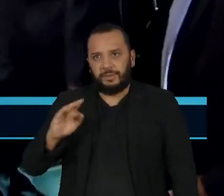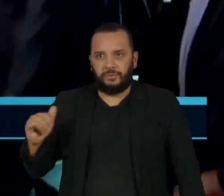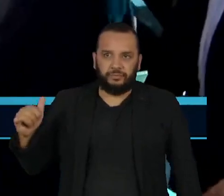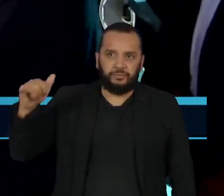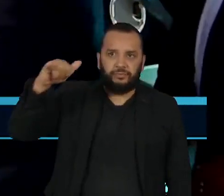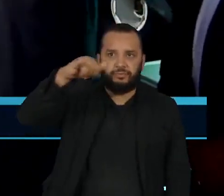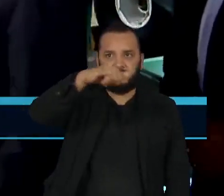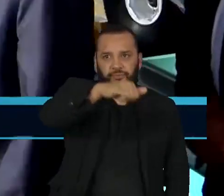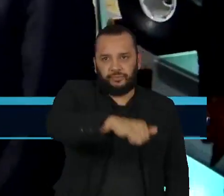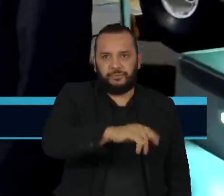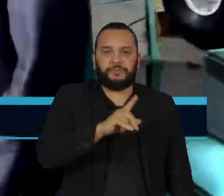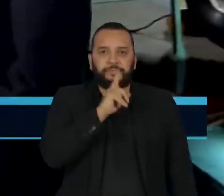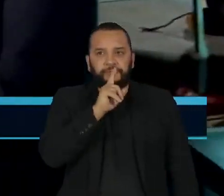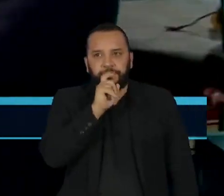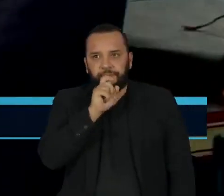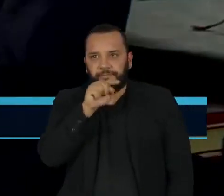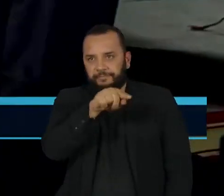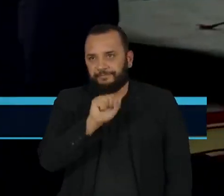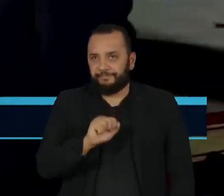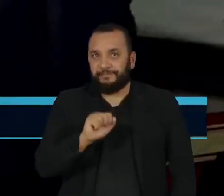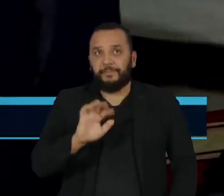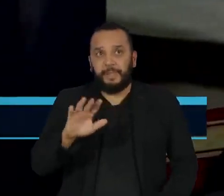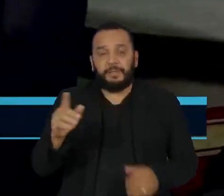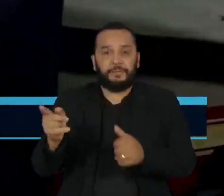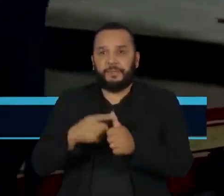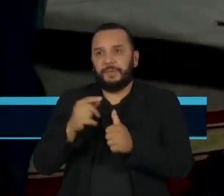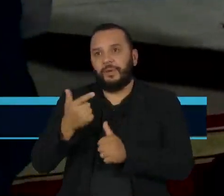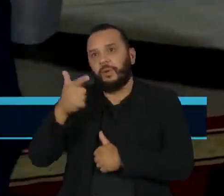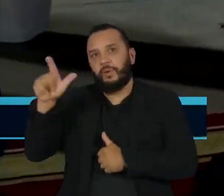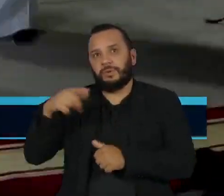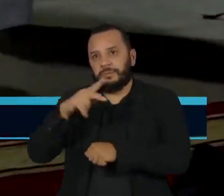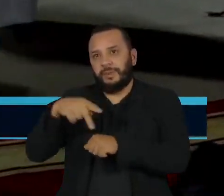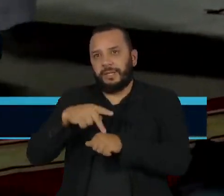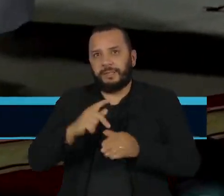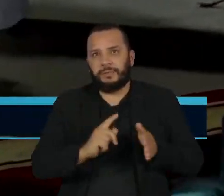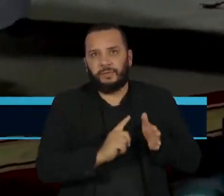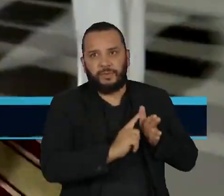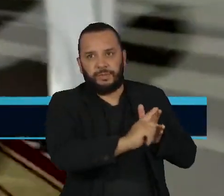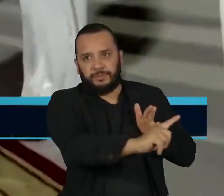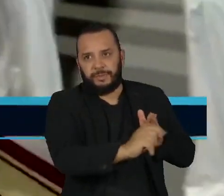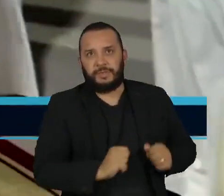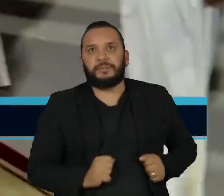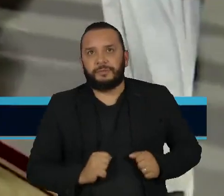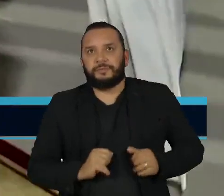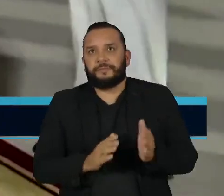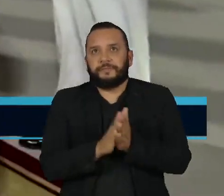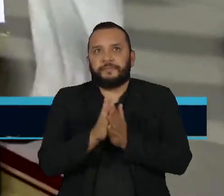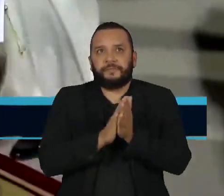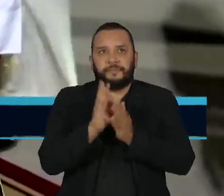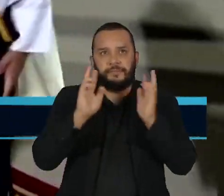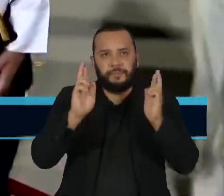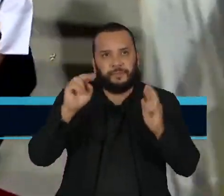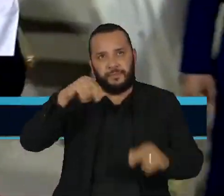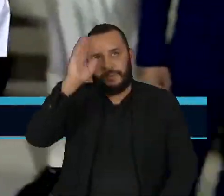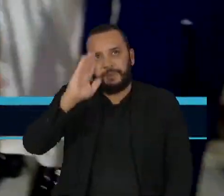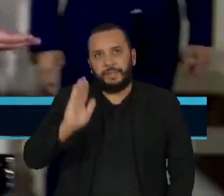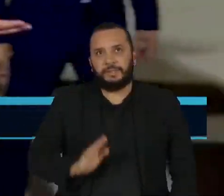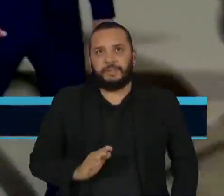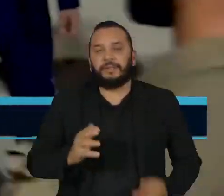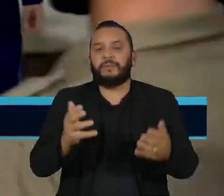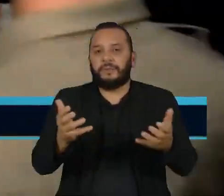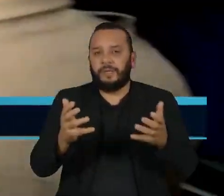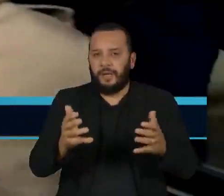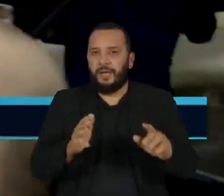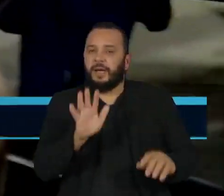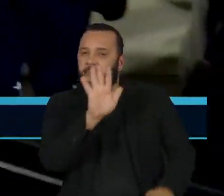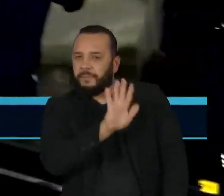Árabes Unidos, mas antes cumpre agenda por outros países do Oriente Médio. A expectativa do Brasil é restaurar sua